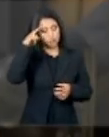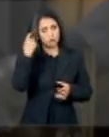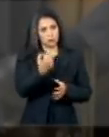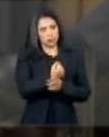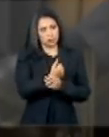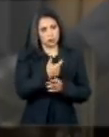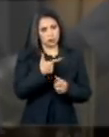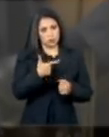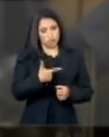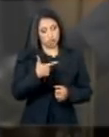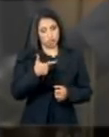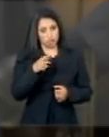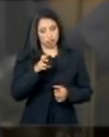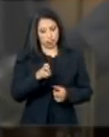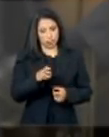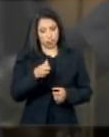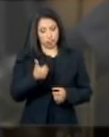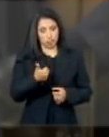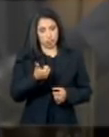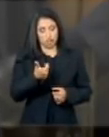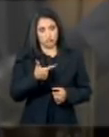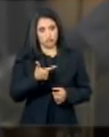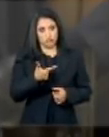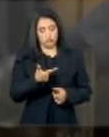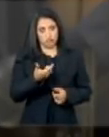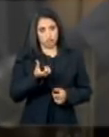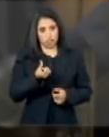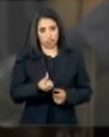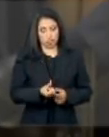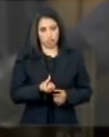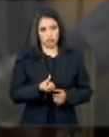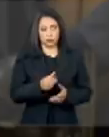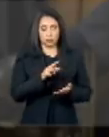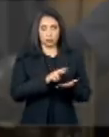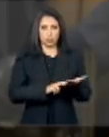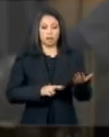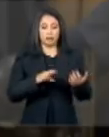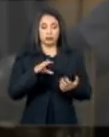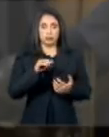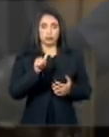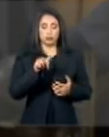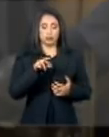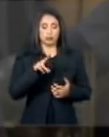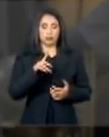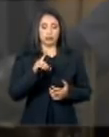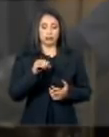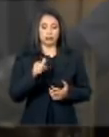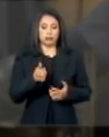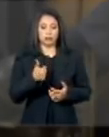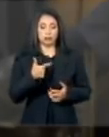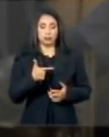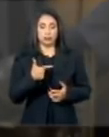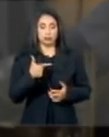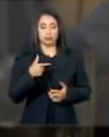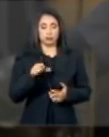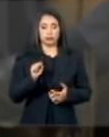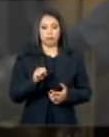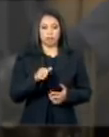116 relator ministro carlos ayres britto também no mandado de segurança 28 78 723